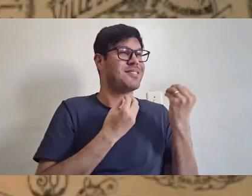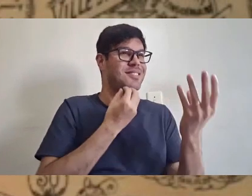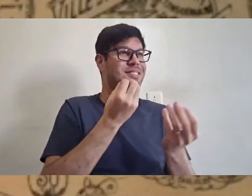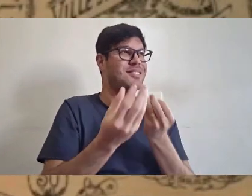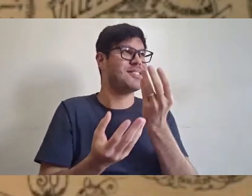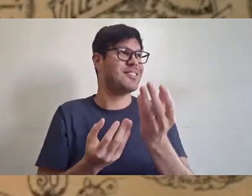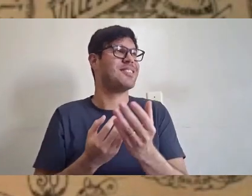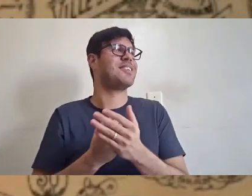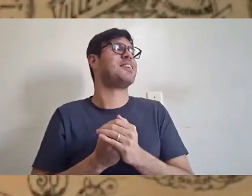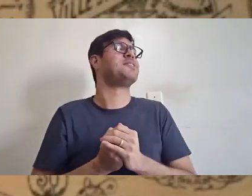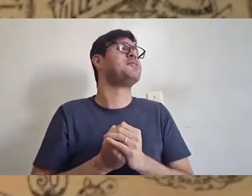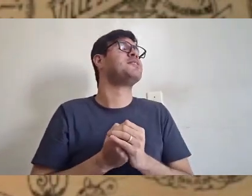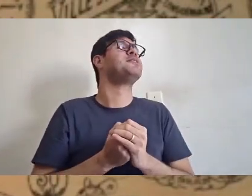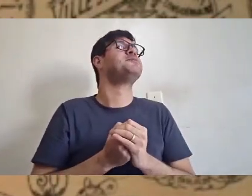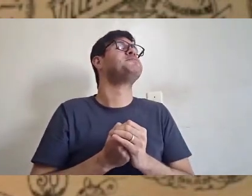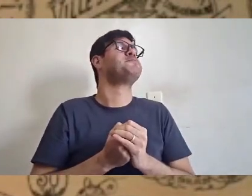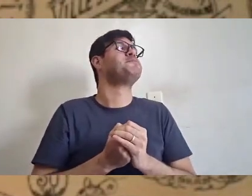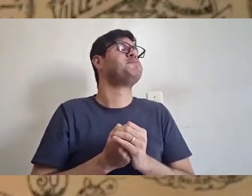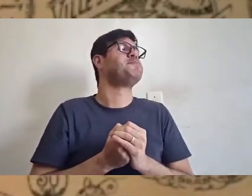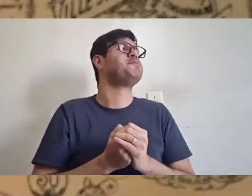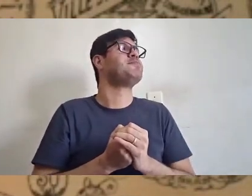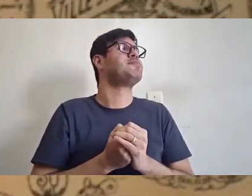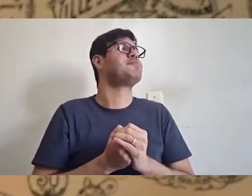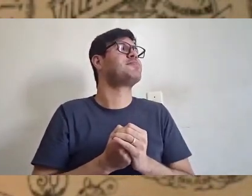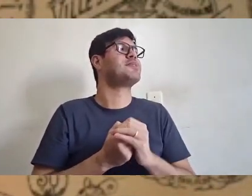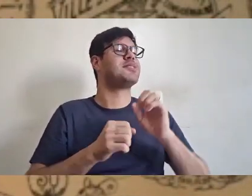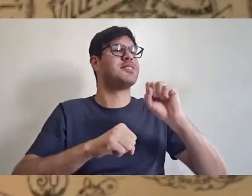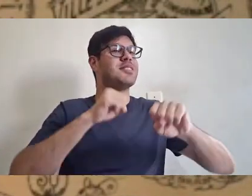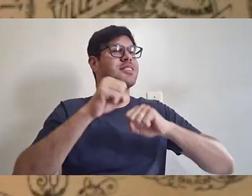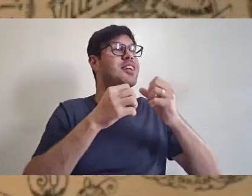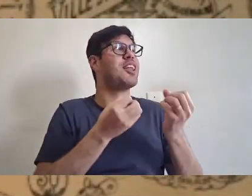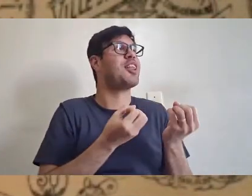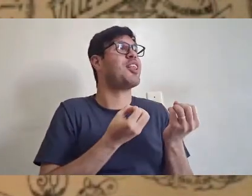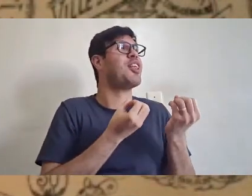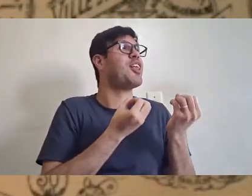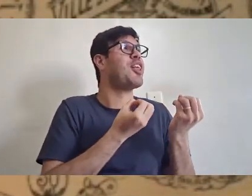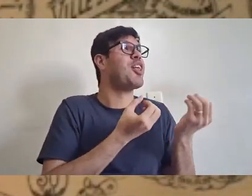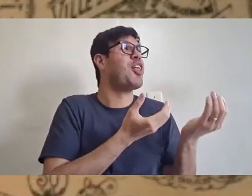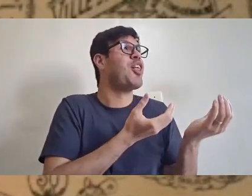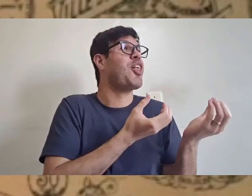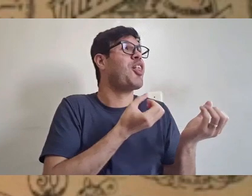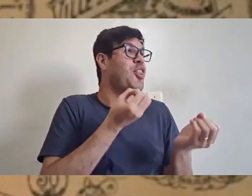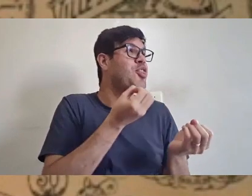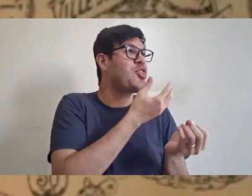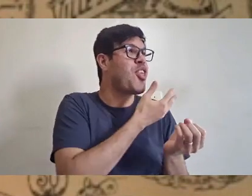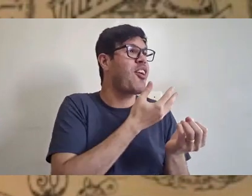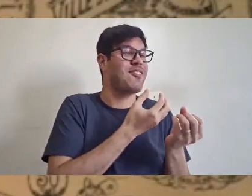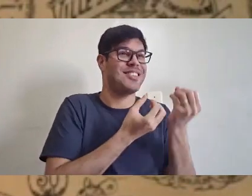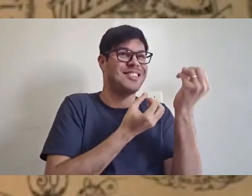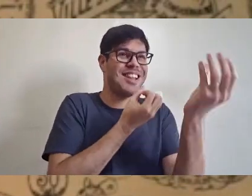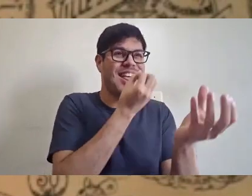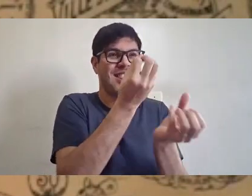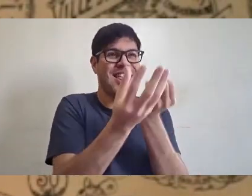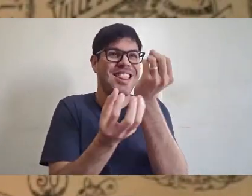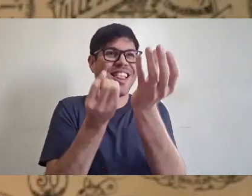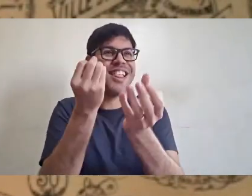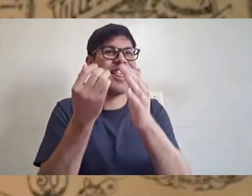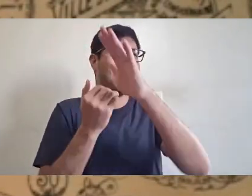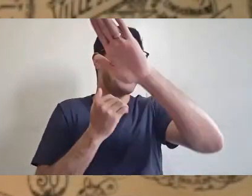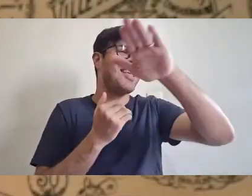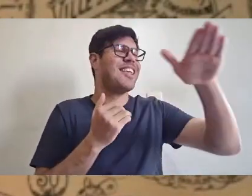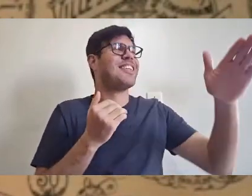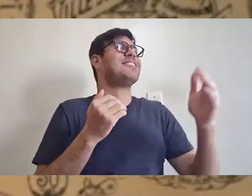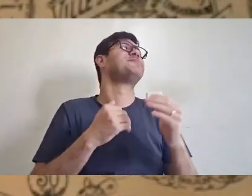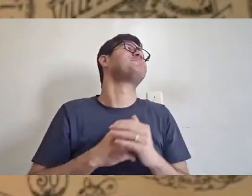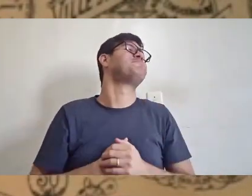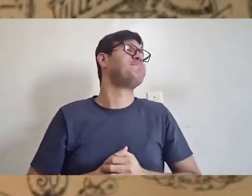alegria, rapaz. Distribuir uma bicicleta novinha para cada engraxate. Ainda hoje... Eu estava lá